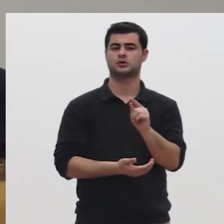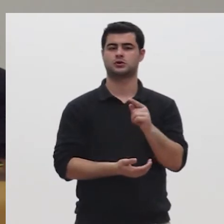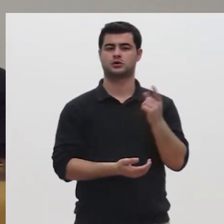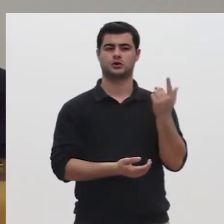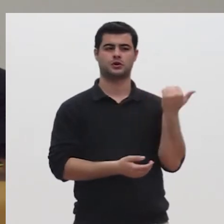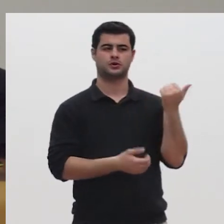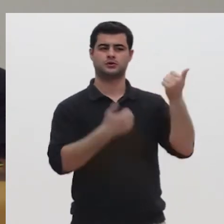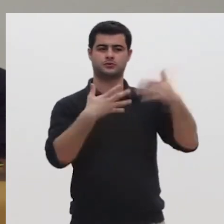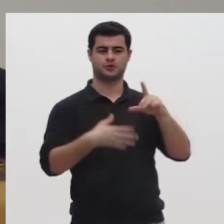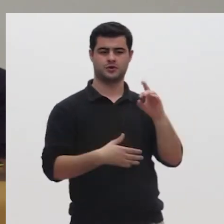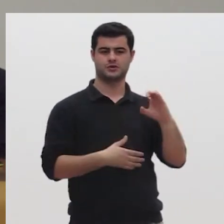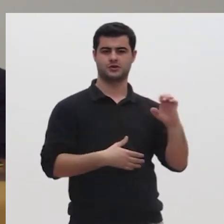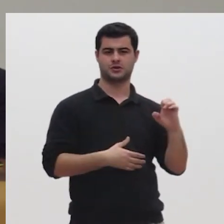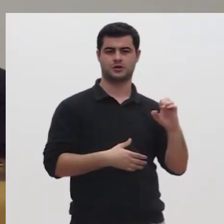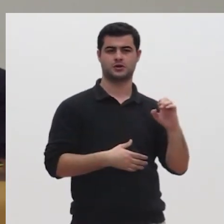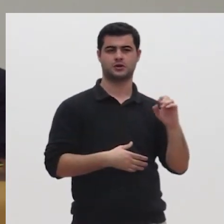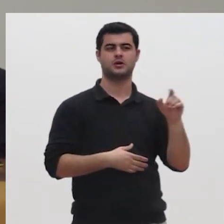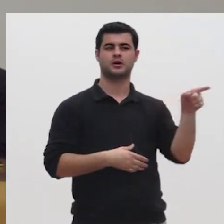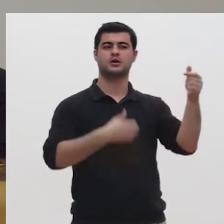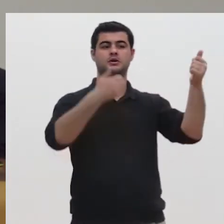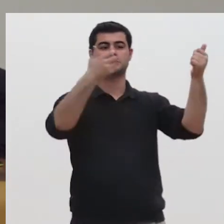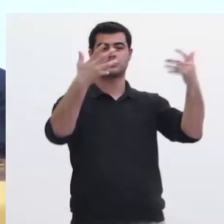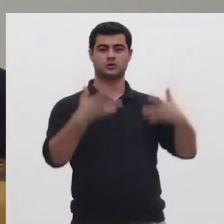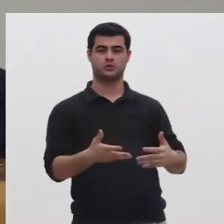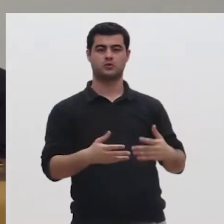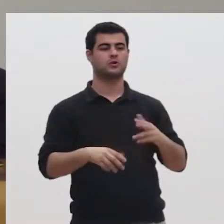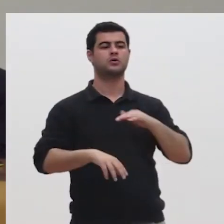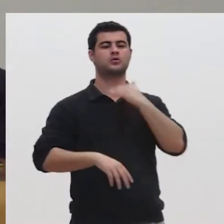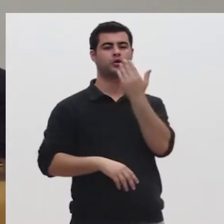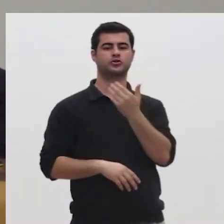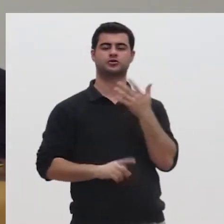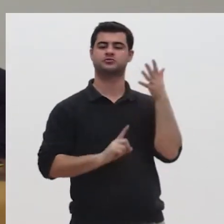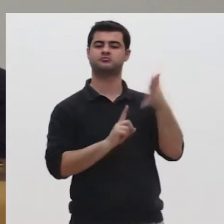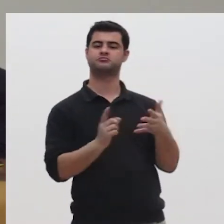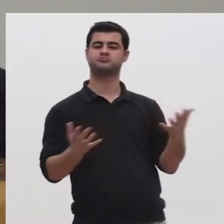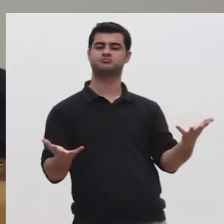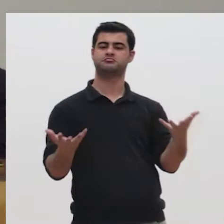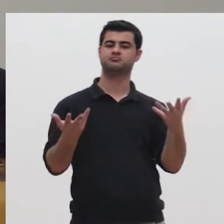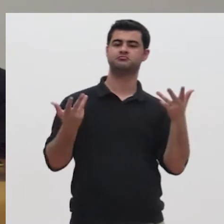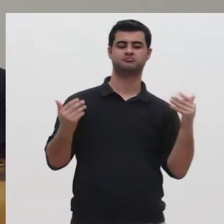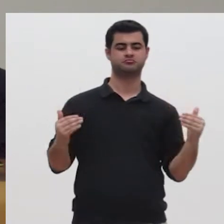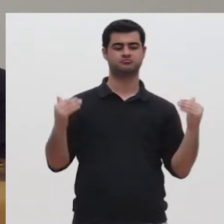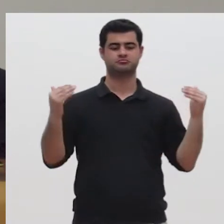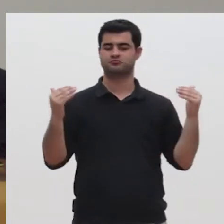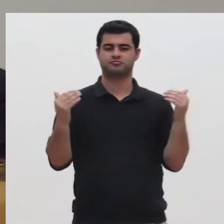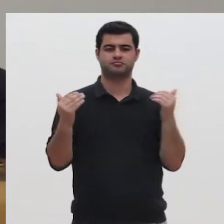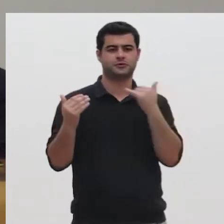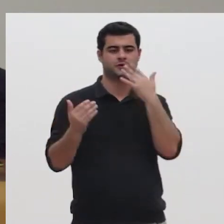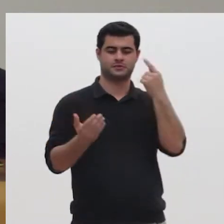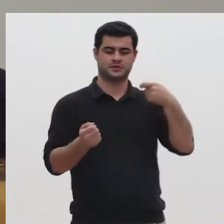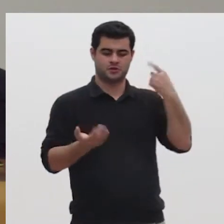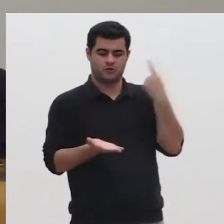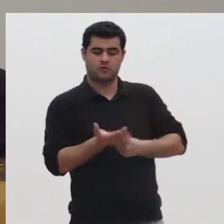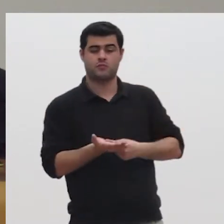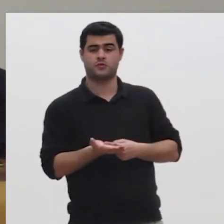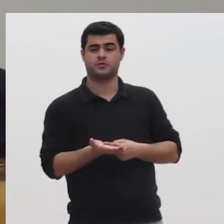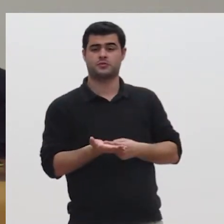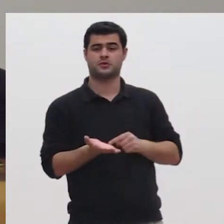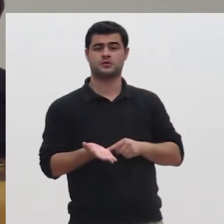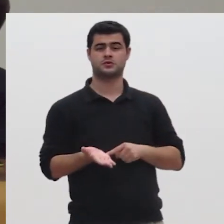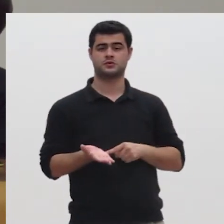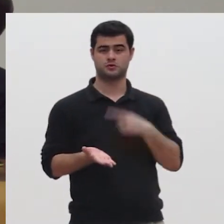representante do DCE, que mais do que bons discursos e belas intenções, nós temos que ter um compromisso. E nós estamos